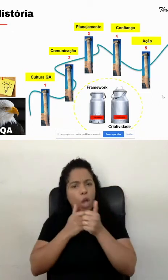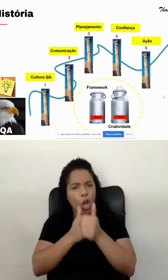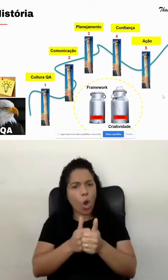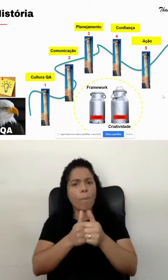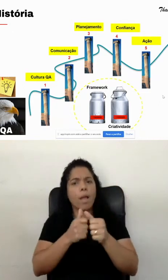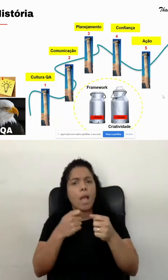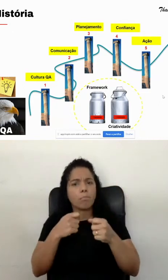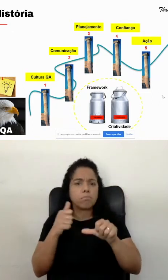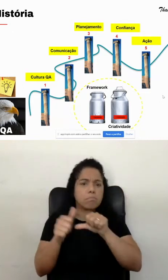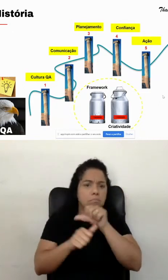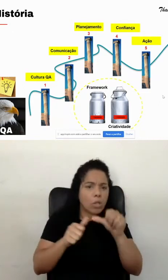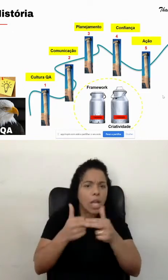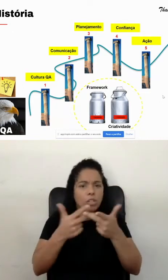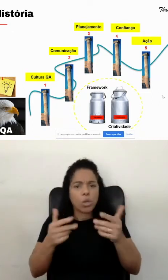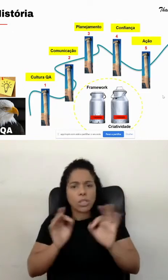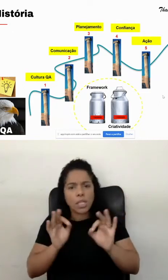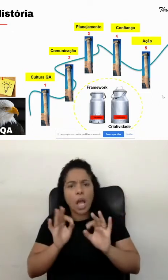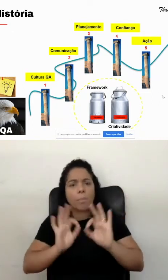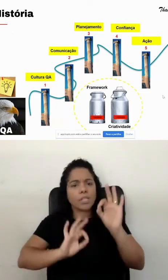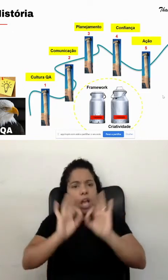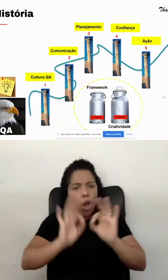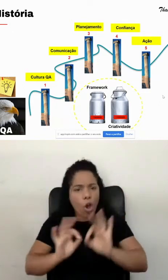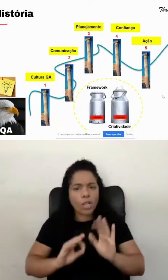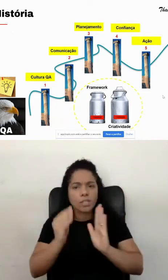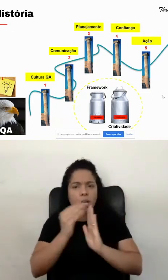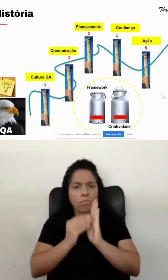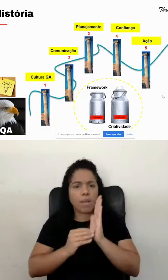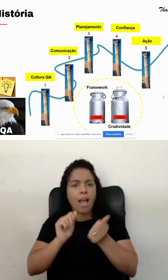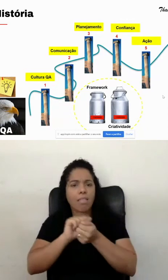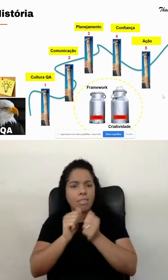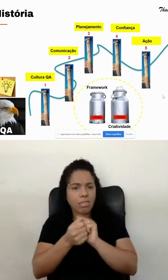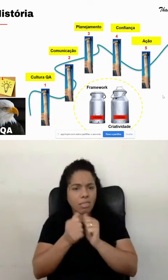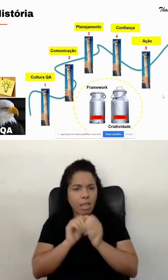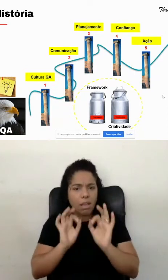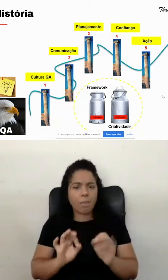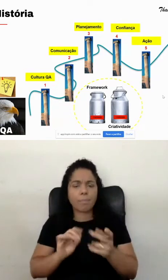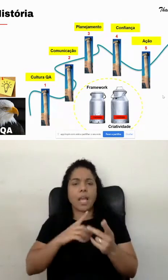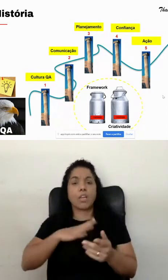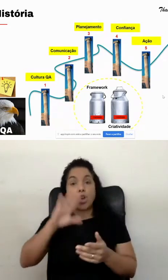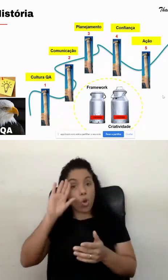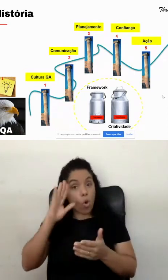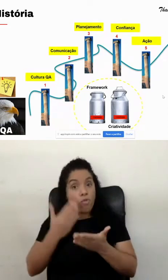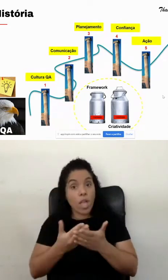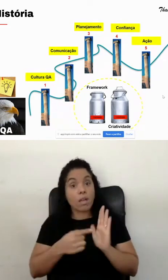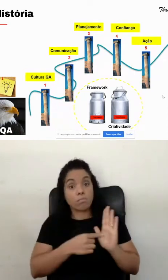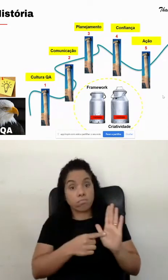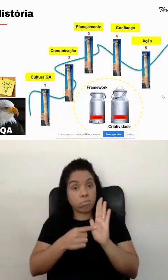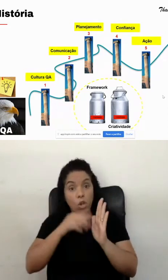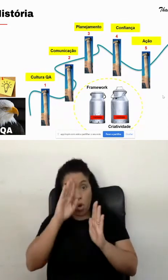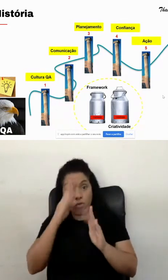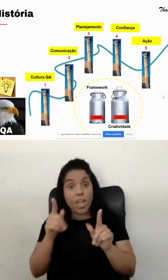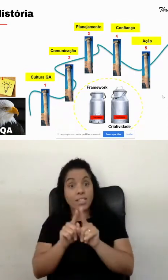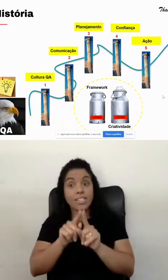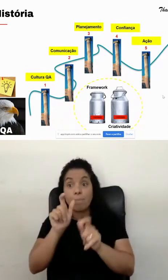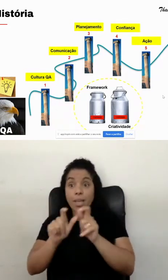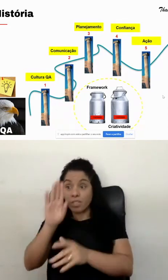ele seja reorganizado, adaptado, confiança, né? Inspirar confiança e ter confiança